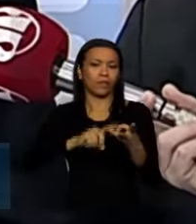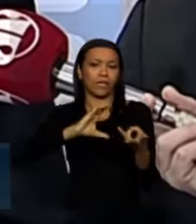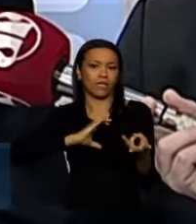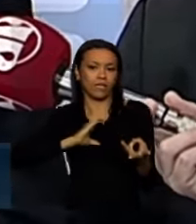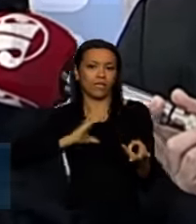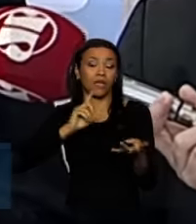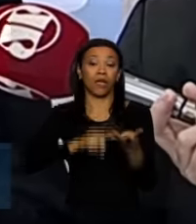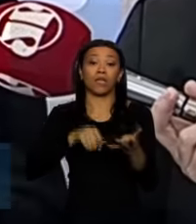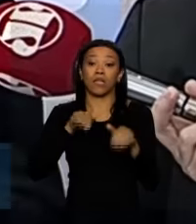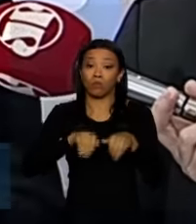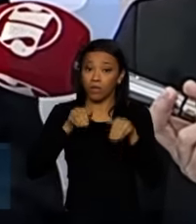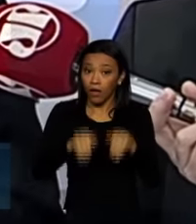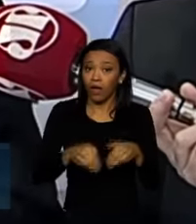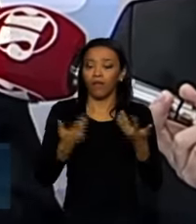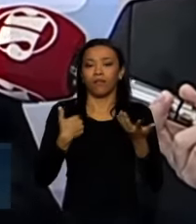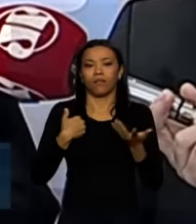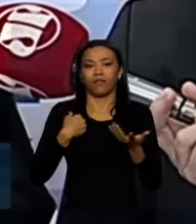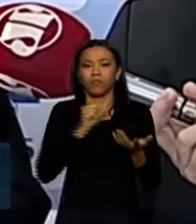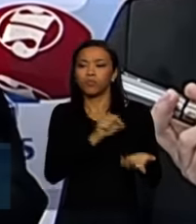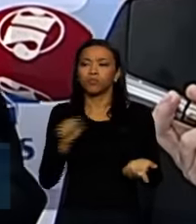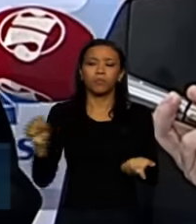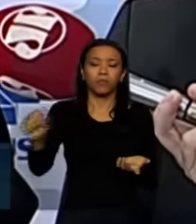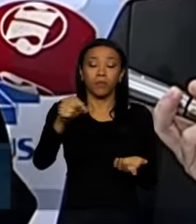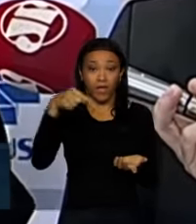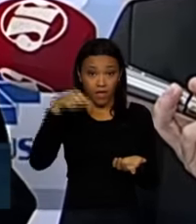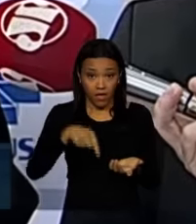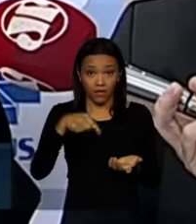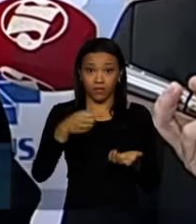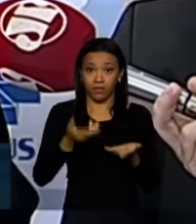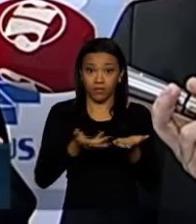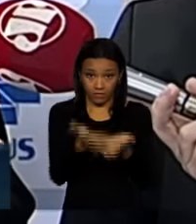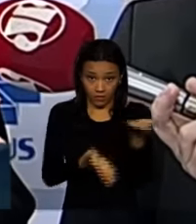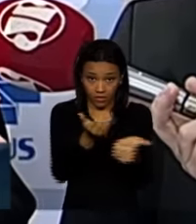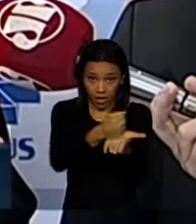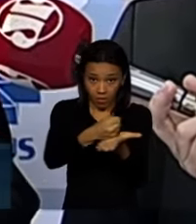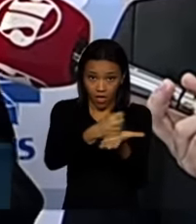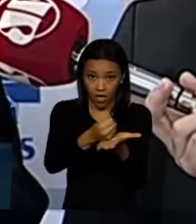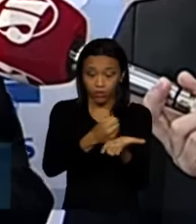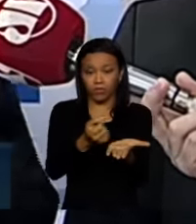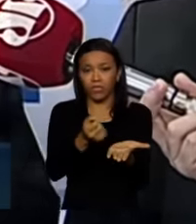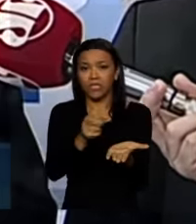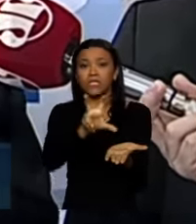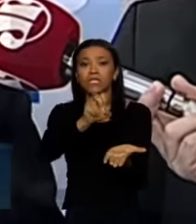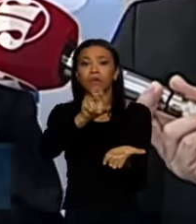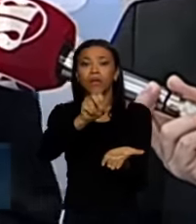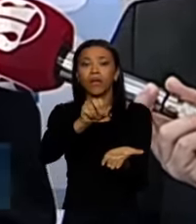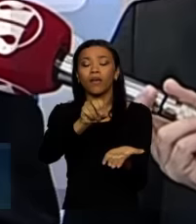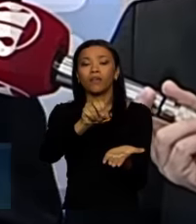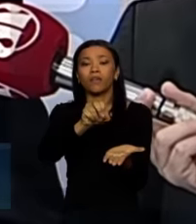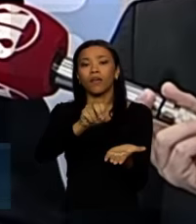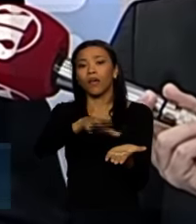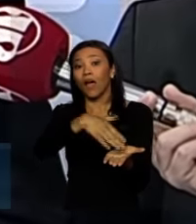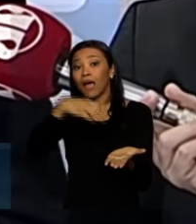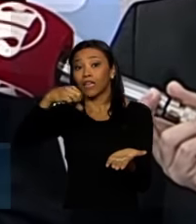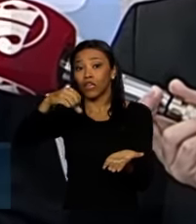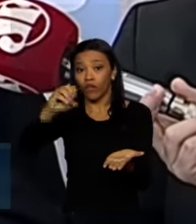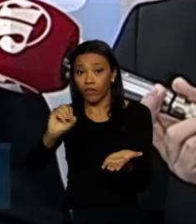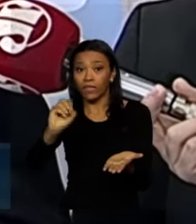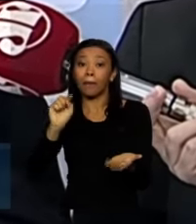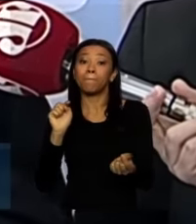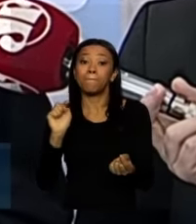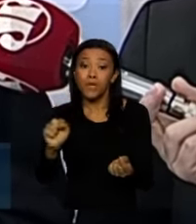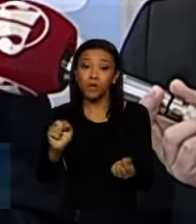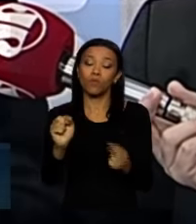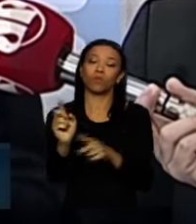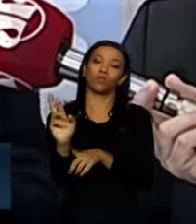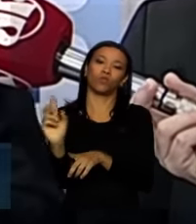Austrália esse um tratamento desse sai aproximadamente entre 50 e 90.000 e aqui